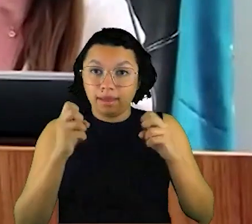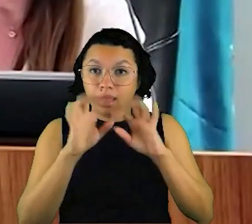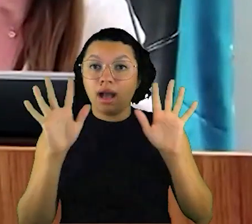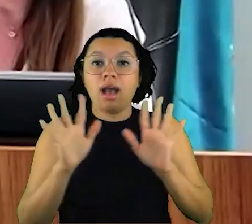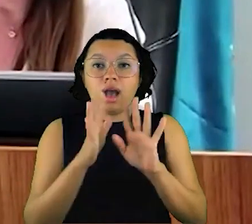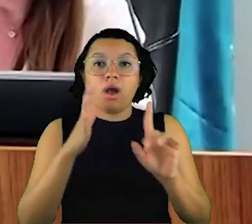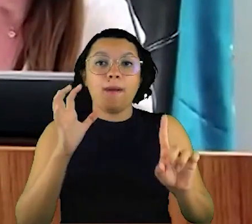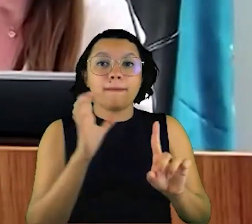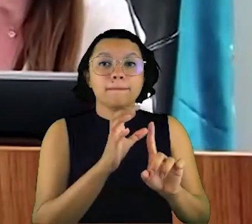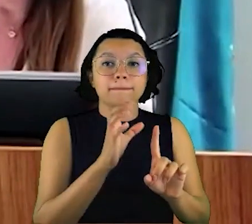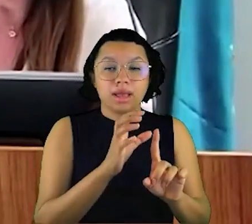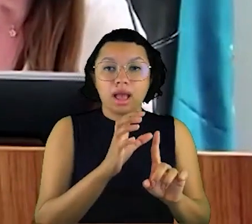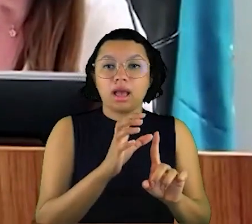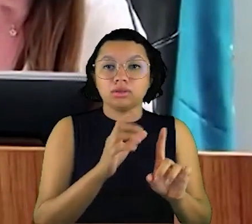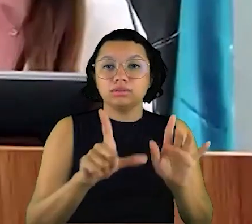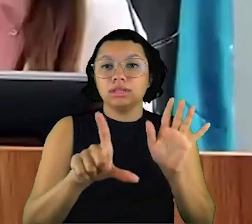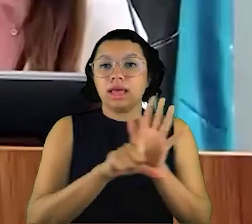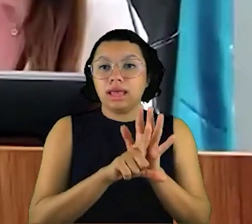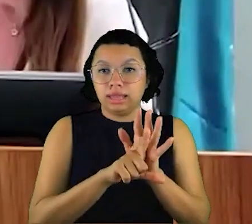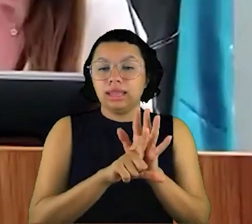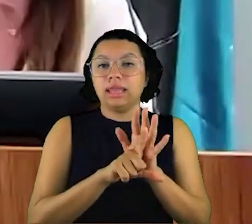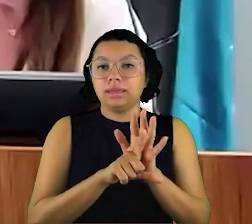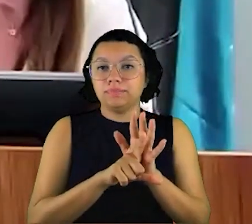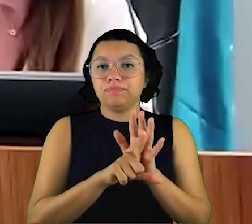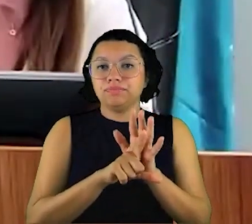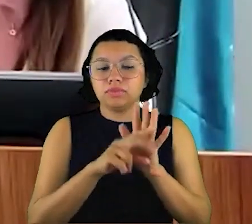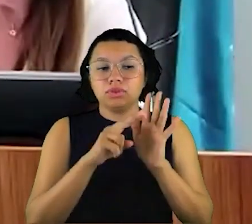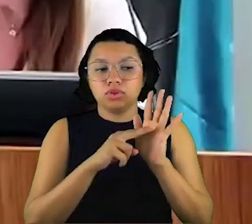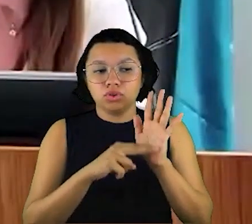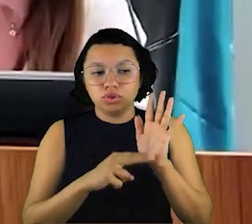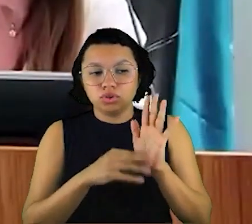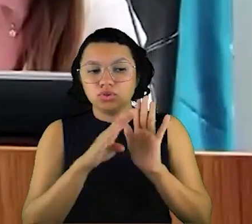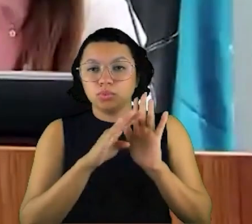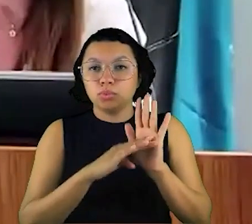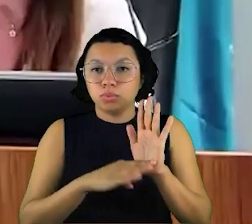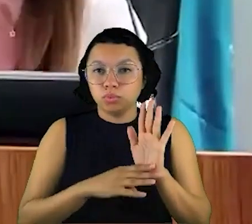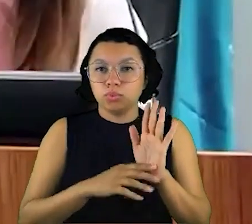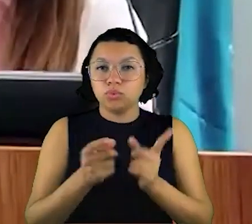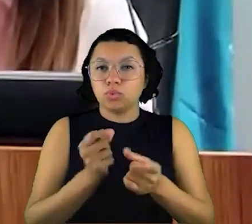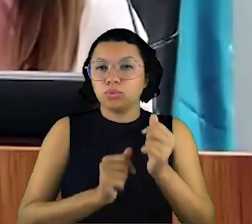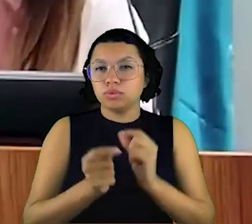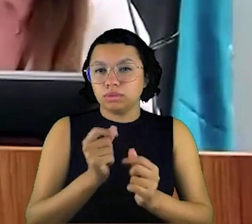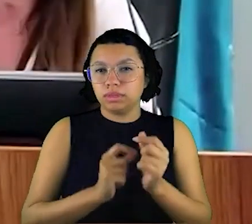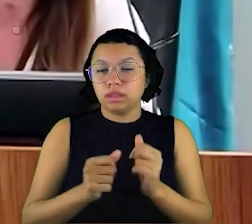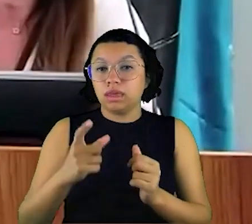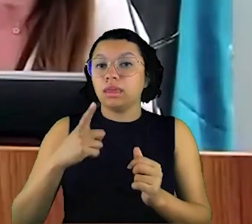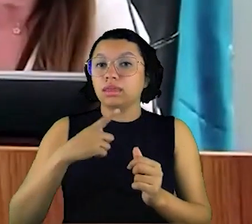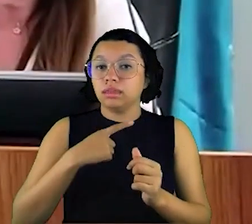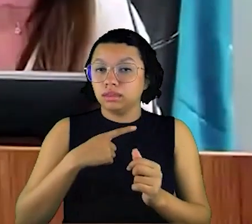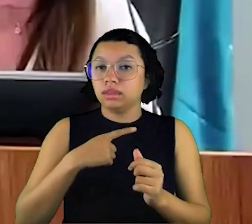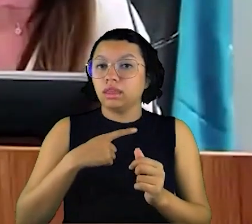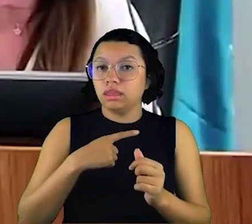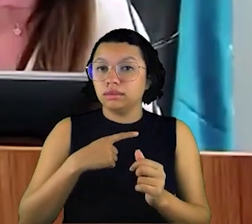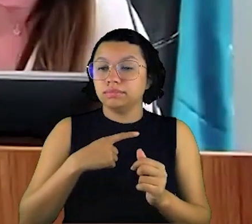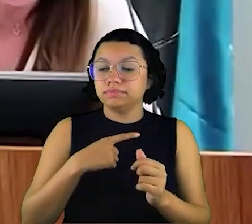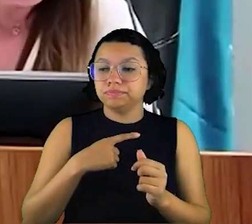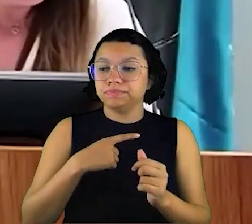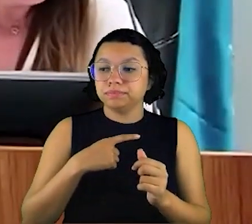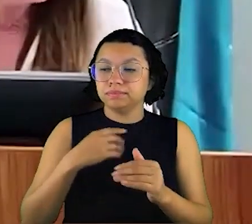isso vai gerando na Lei de Diretrizes Orçamentárias, e isso tem desdobramentos